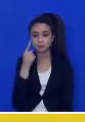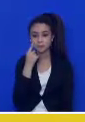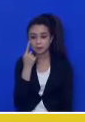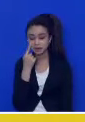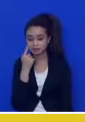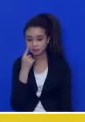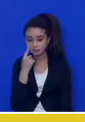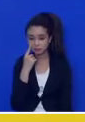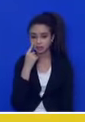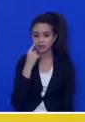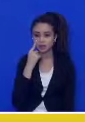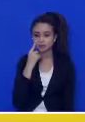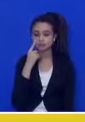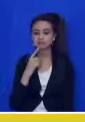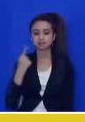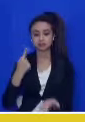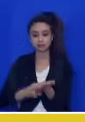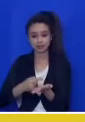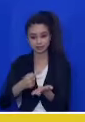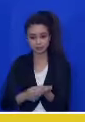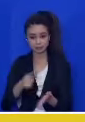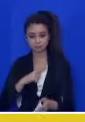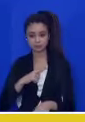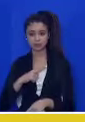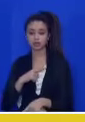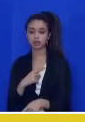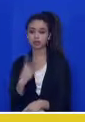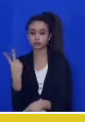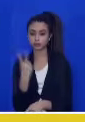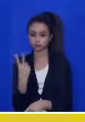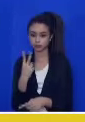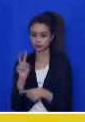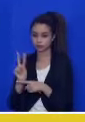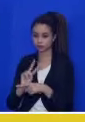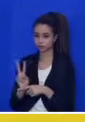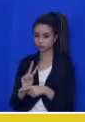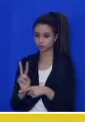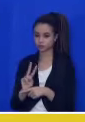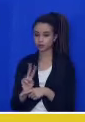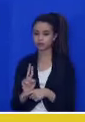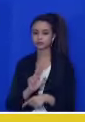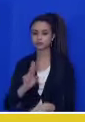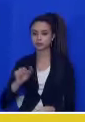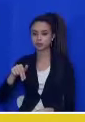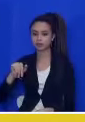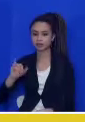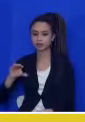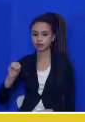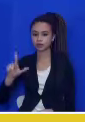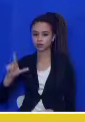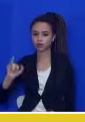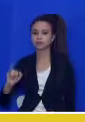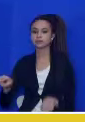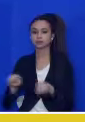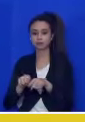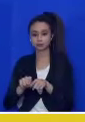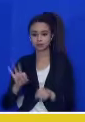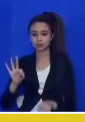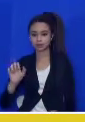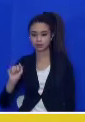cada procedimento desse sorteio do dia de sorte, estão aqui nossas auditoras populares, Nicole Duarte e